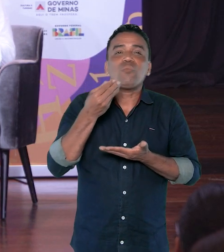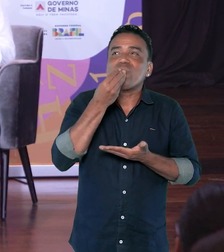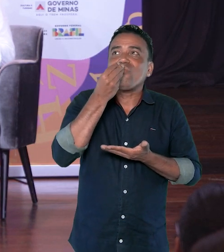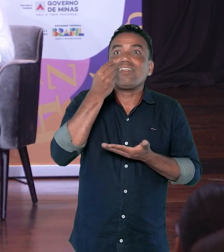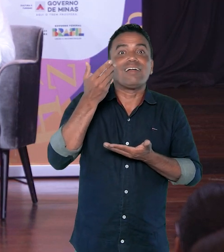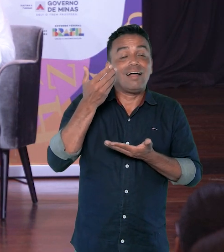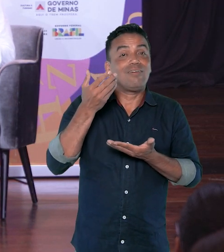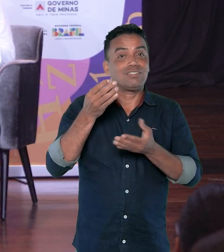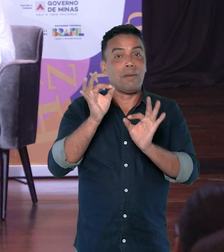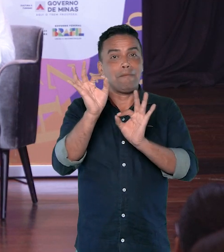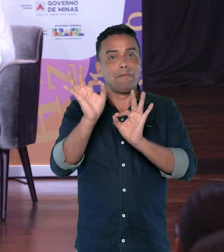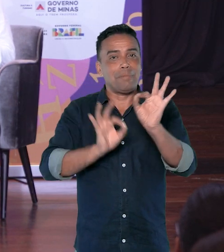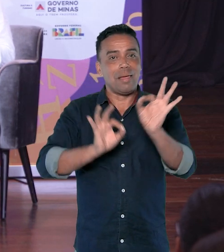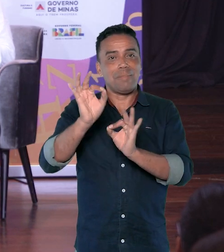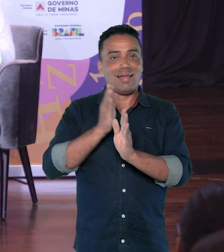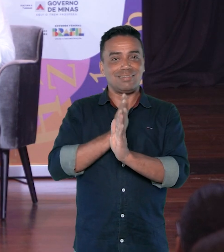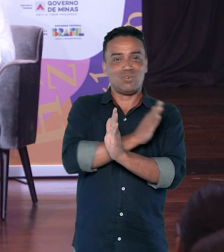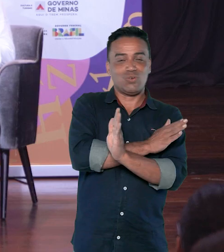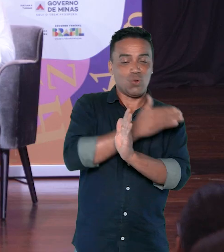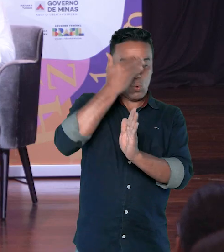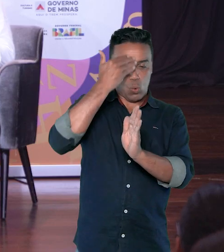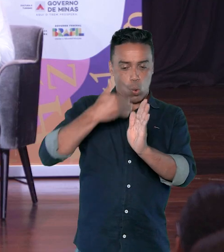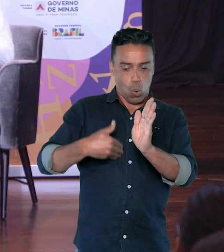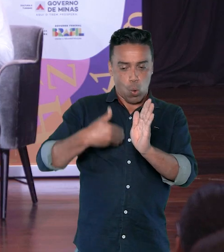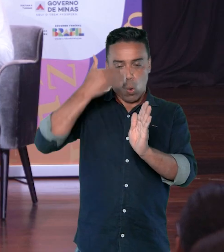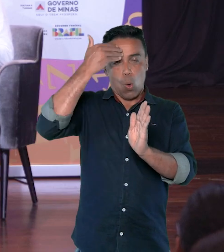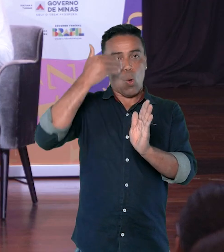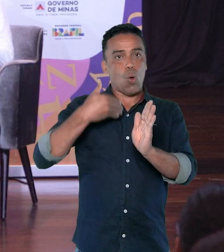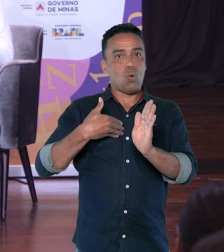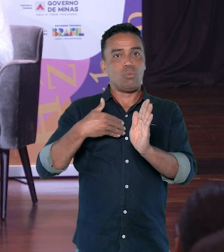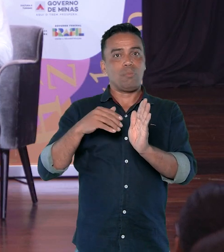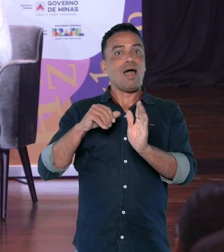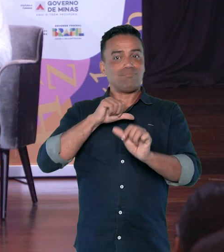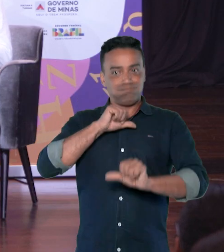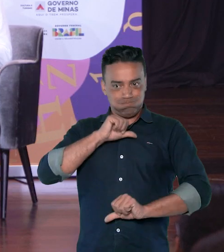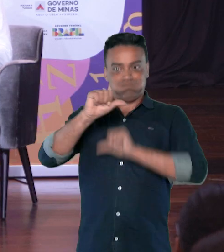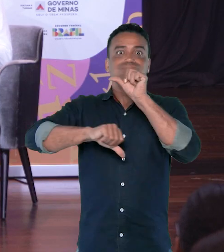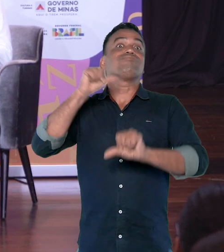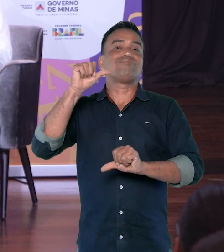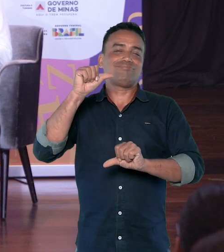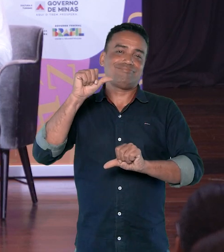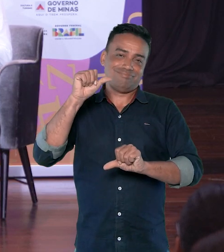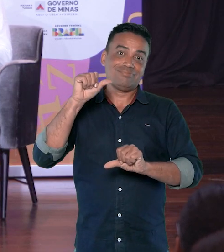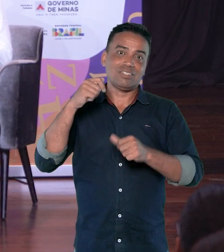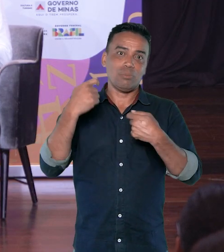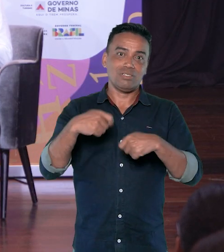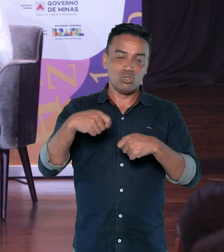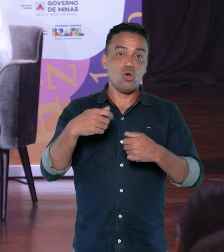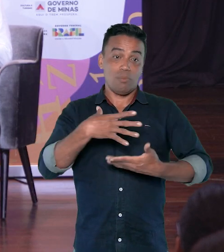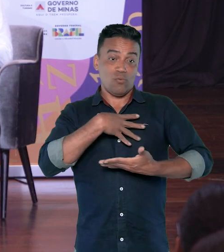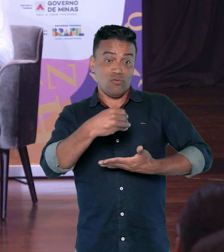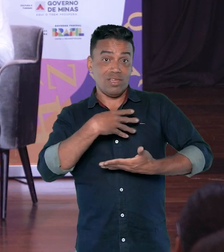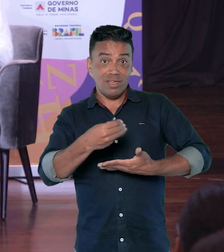É assim que a gente prepara, né, o nosso corpo para fazer alguma coisa. Entendem que ele precisou educar